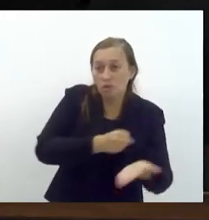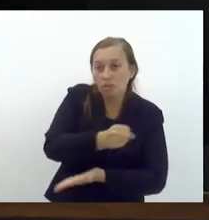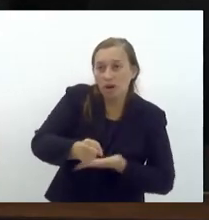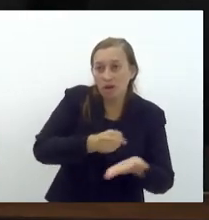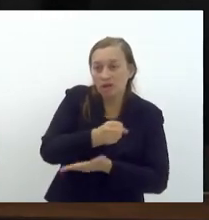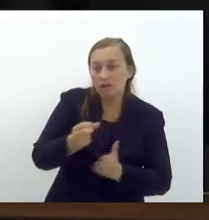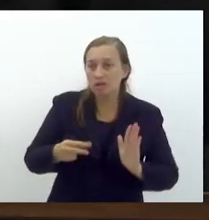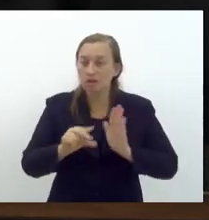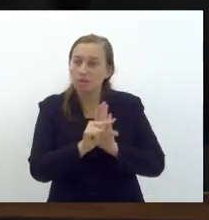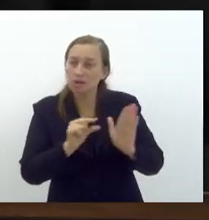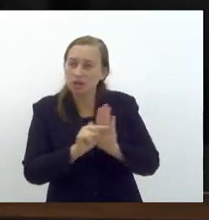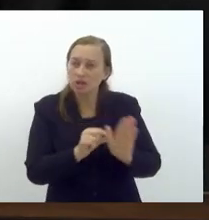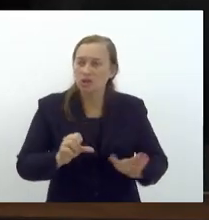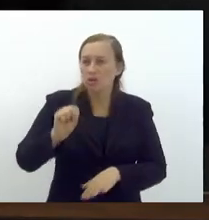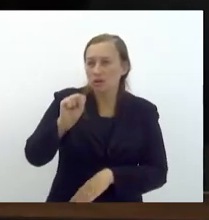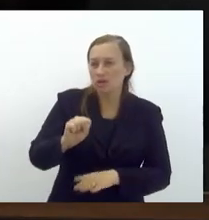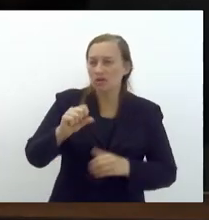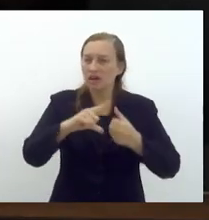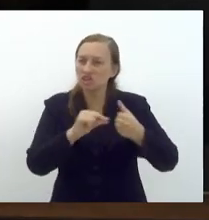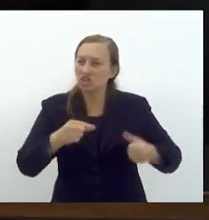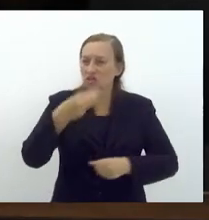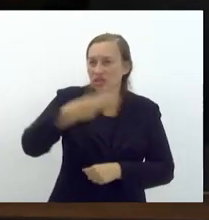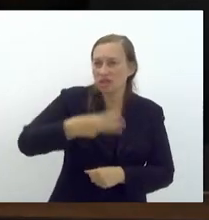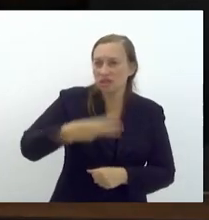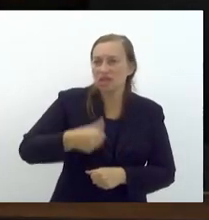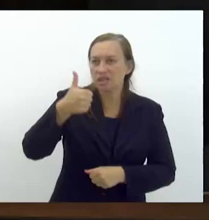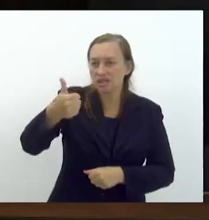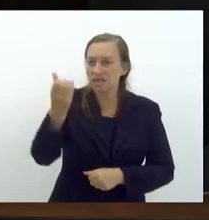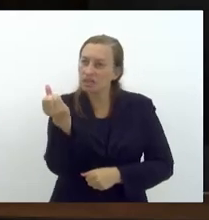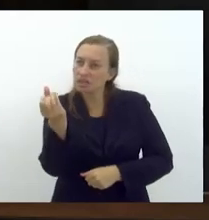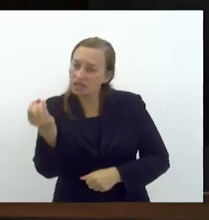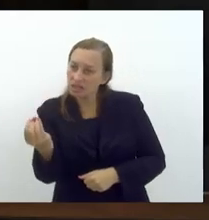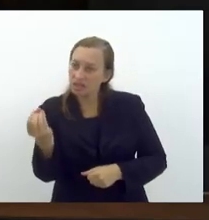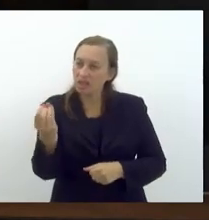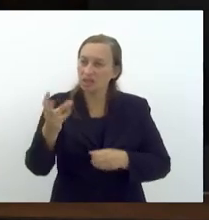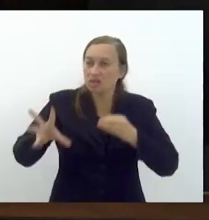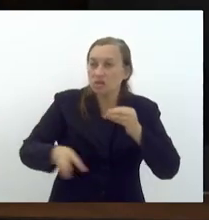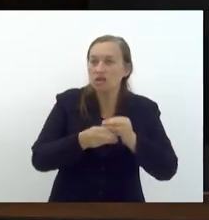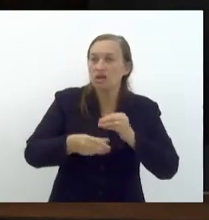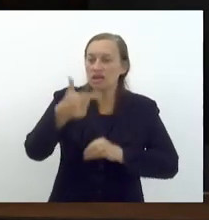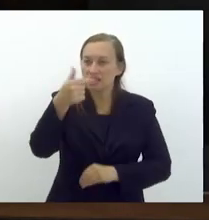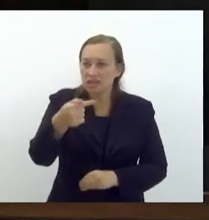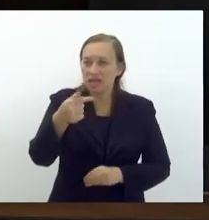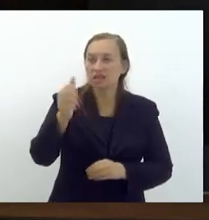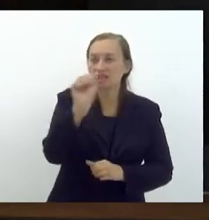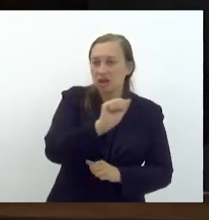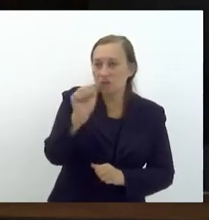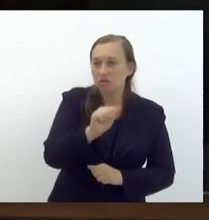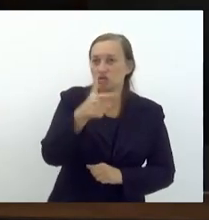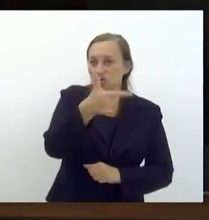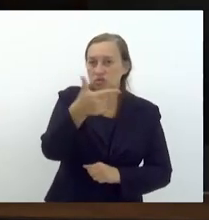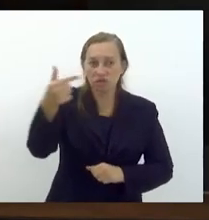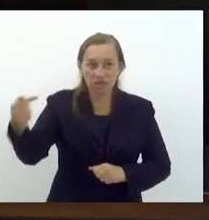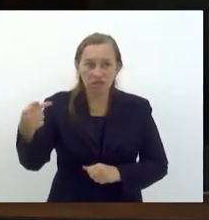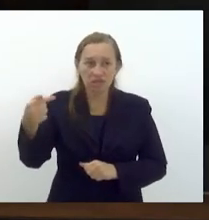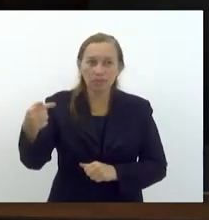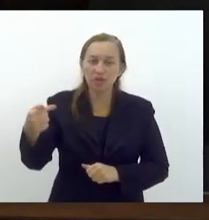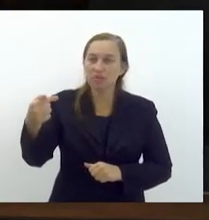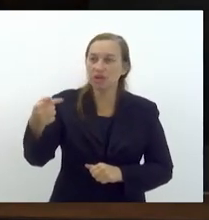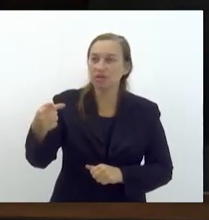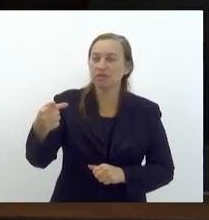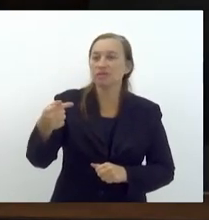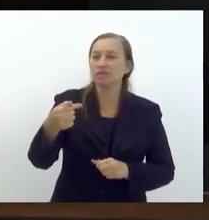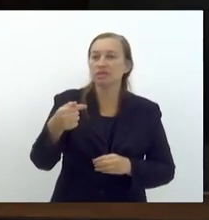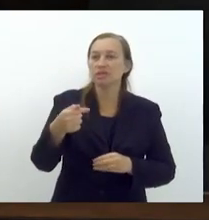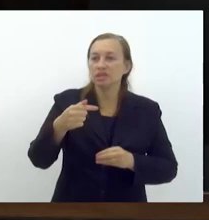8º do artigo 3º da Lei Complementar número 160 de 7 de agosto de 2017 e na cláusula